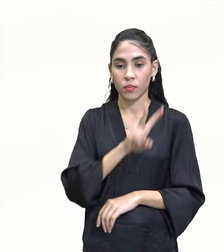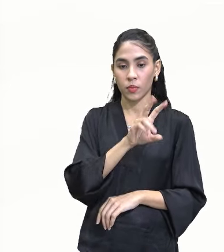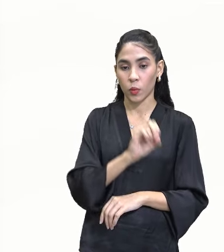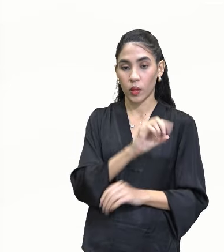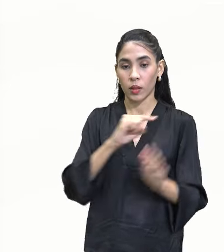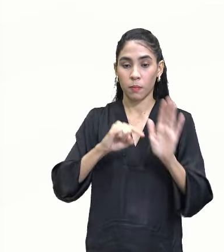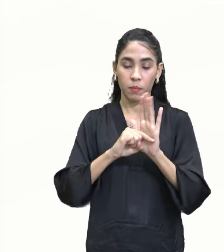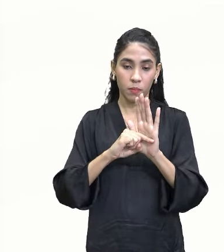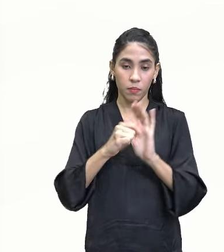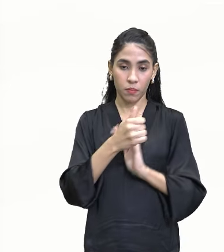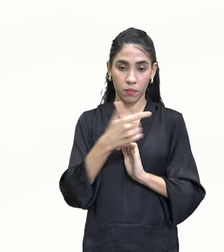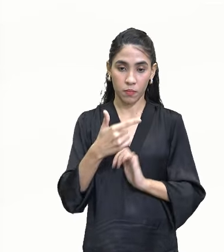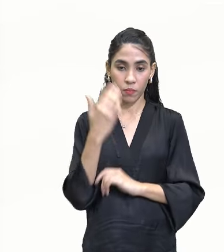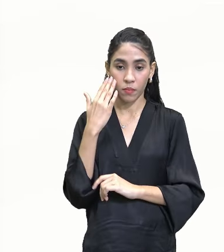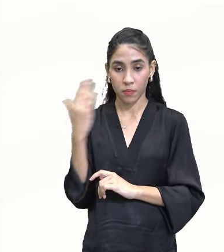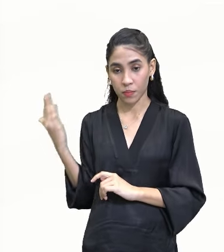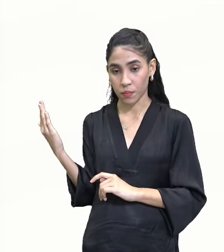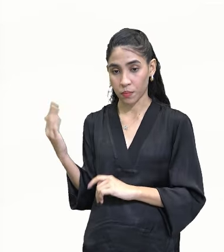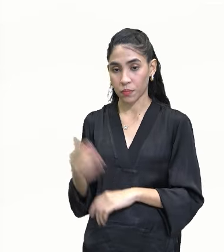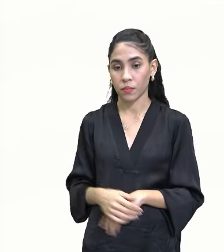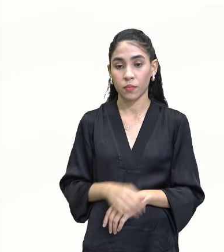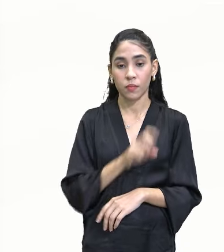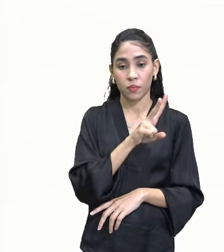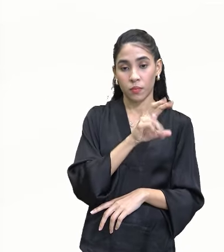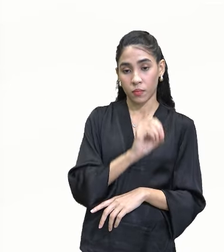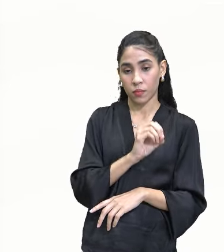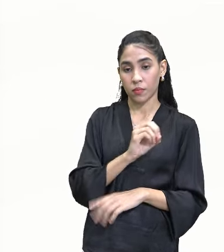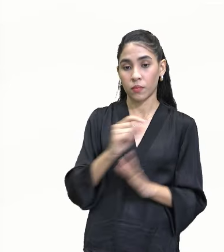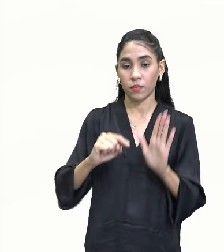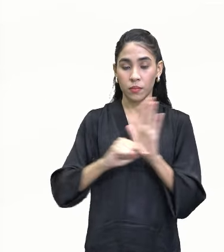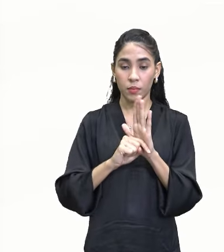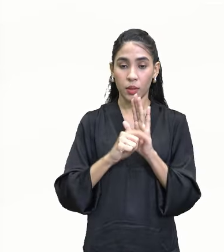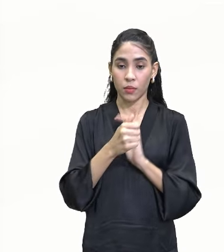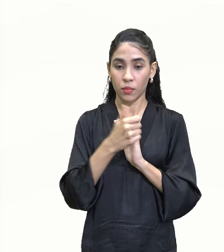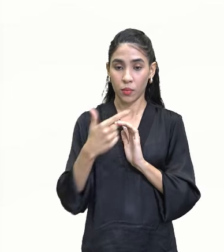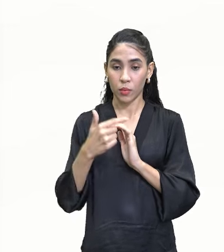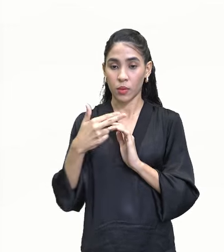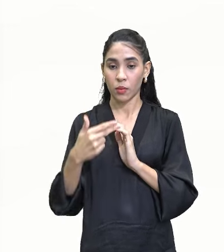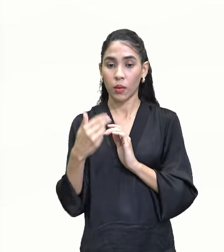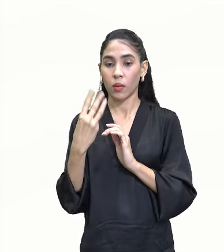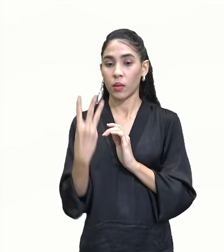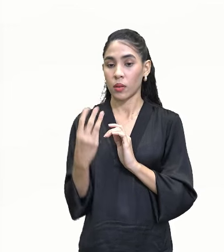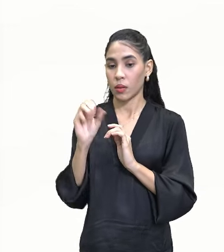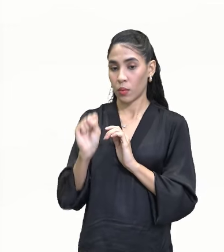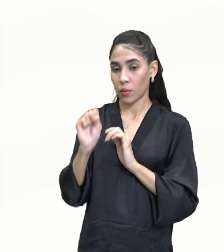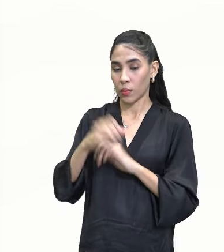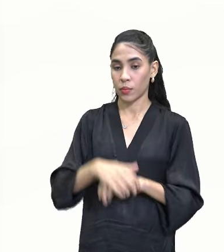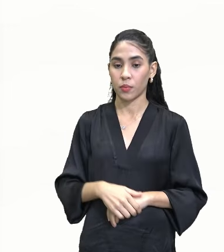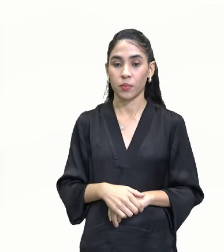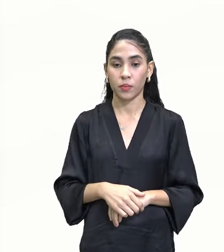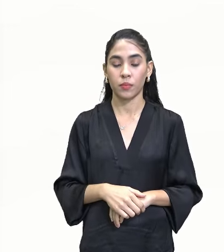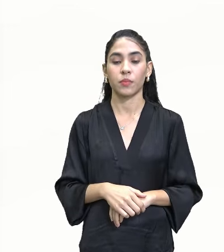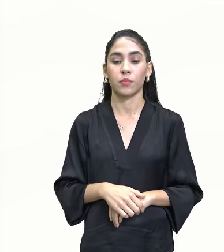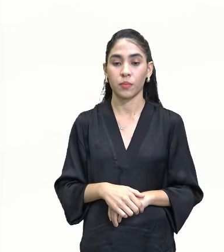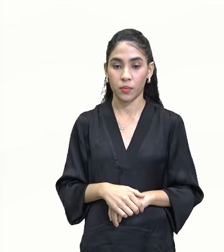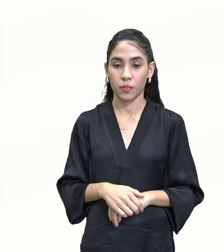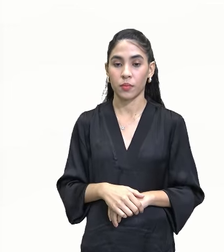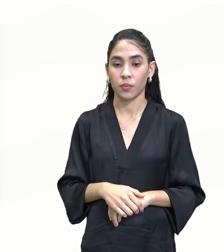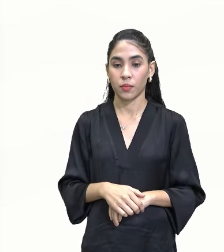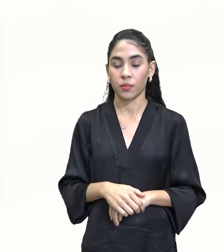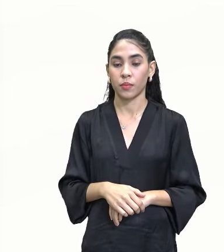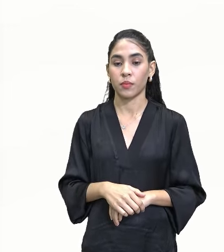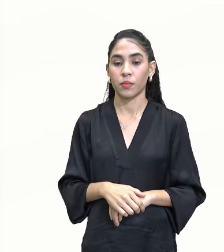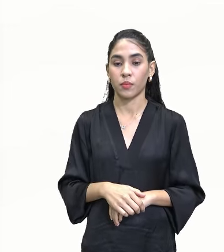menos 12. 50 menos 12 é igual a 38. E o que eu faço para isolar